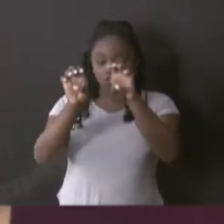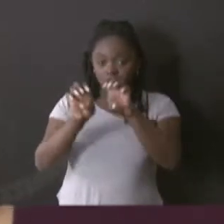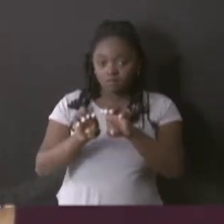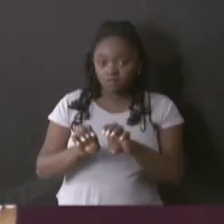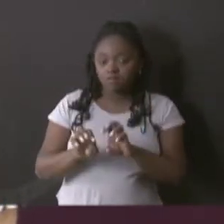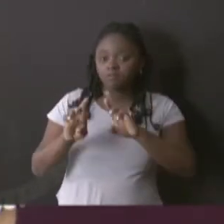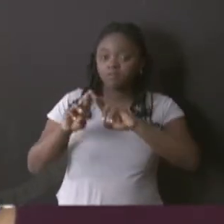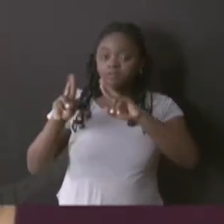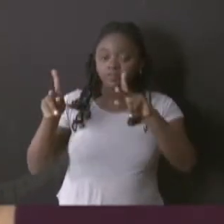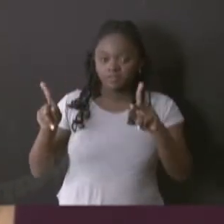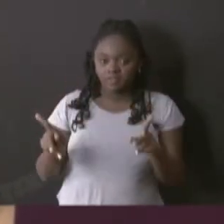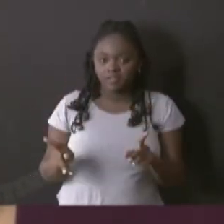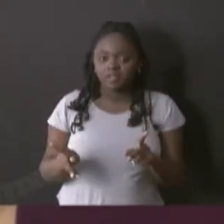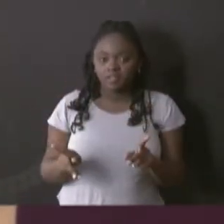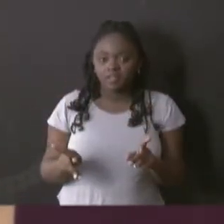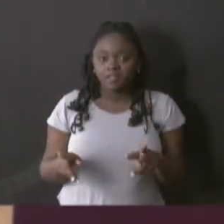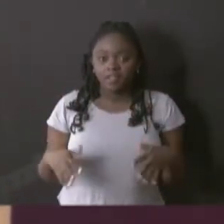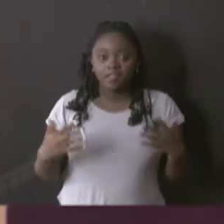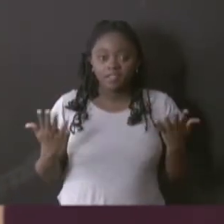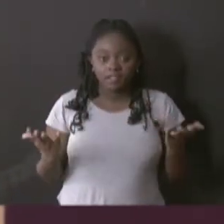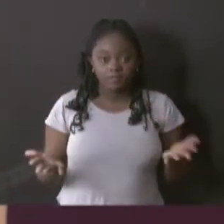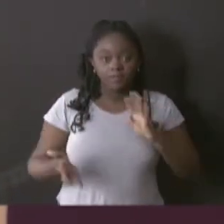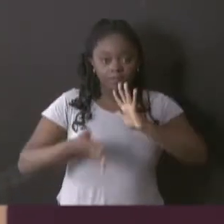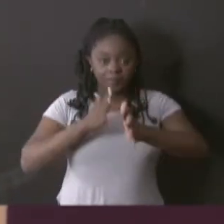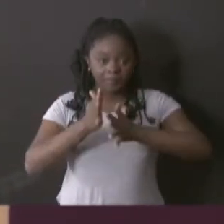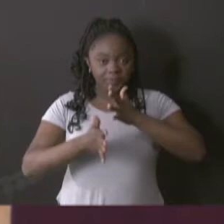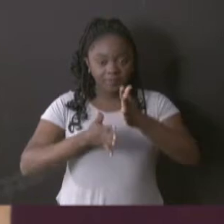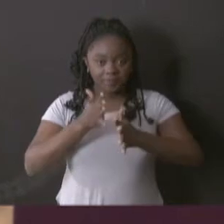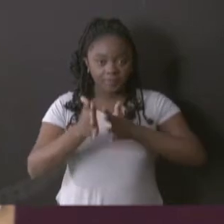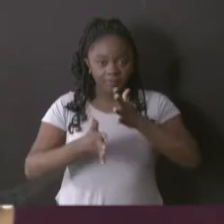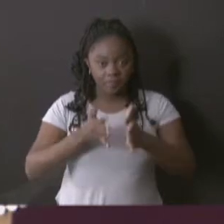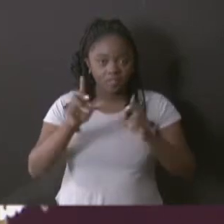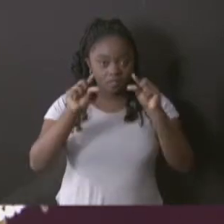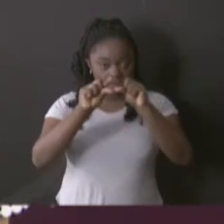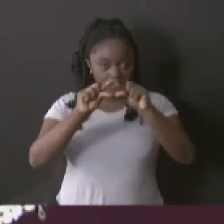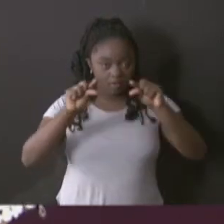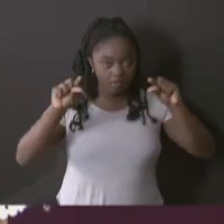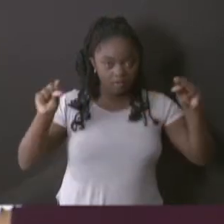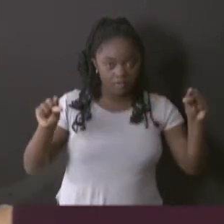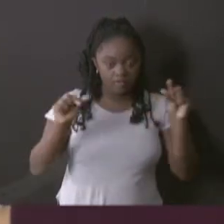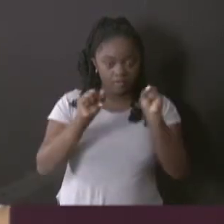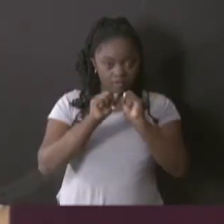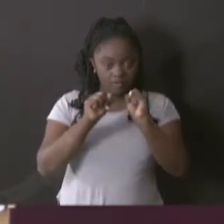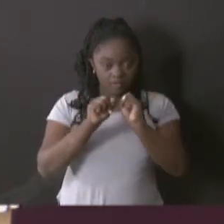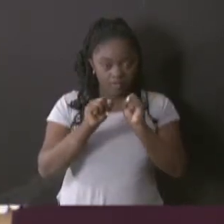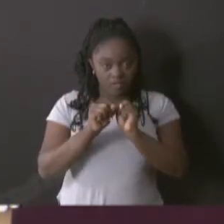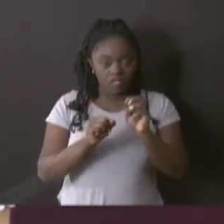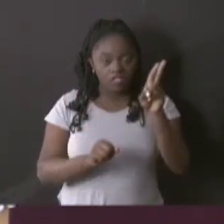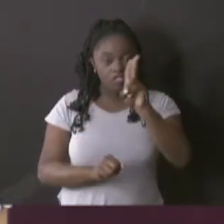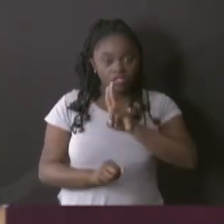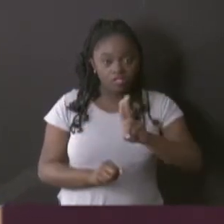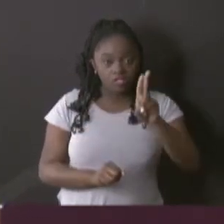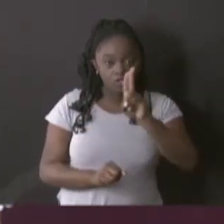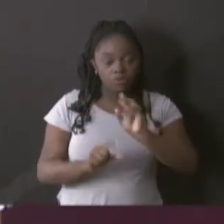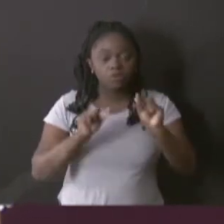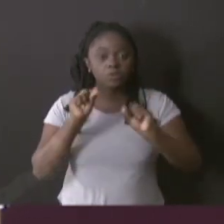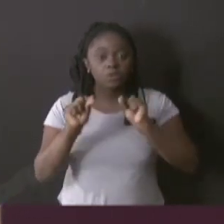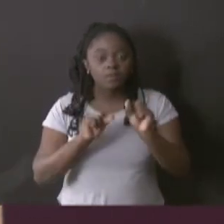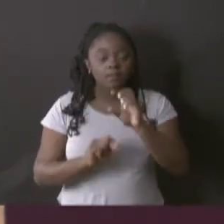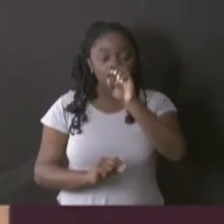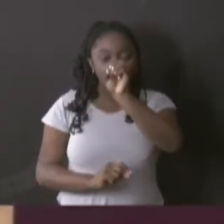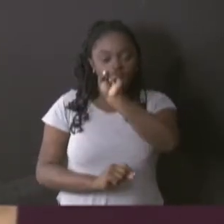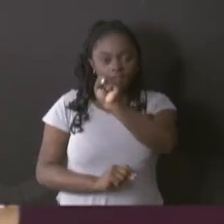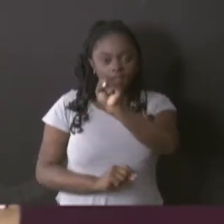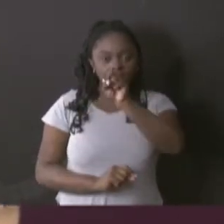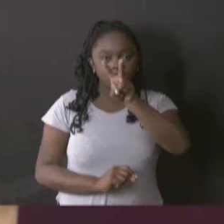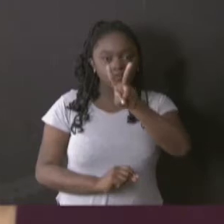é diferenciada. Então, em Libras, para a gente montar uma frase, a gente usa o SVO.